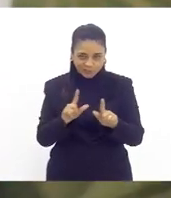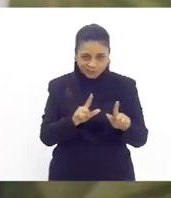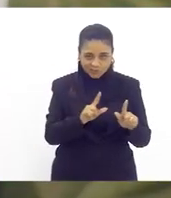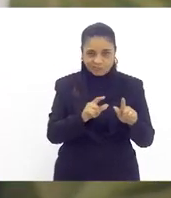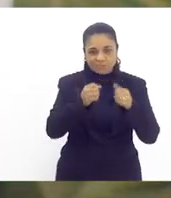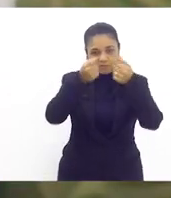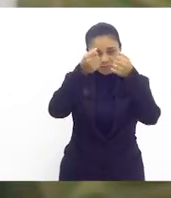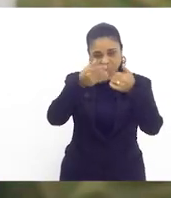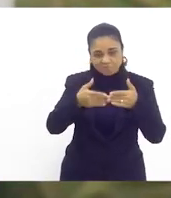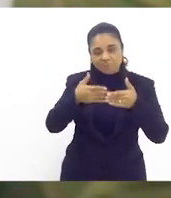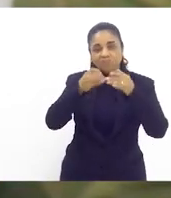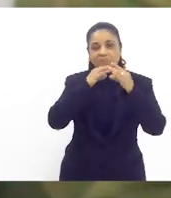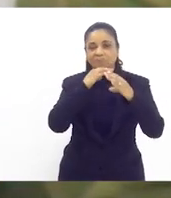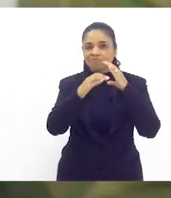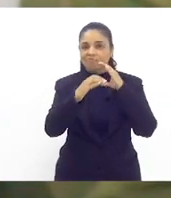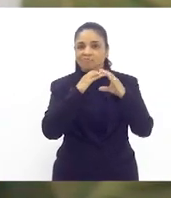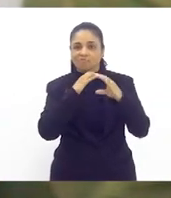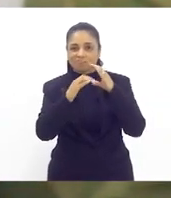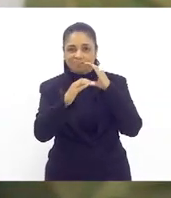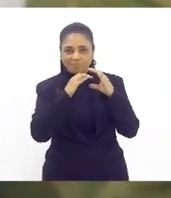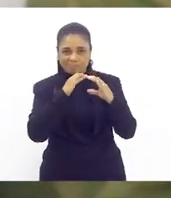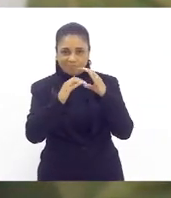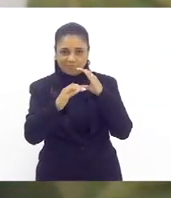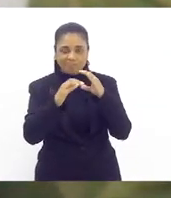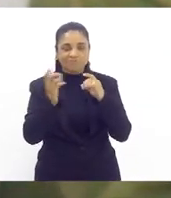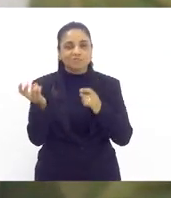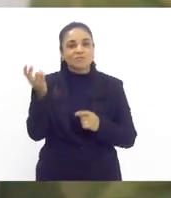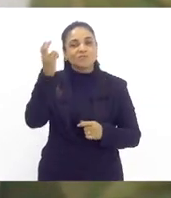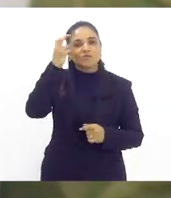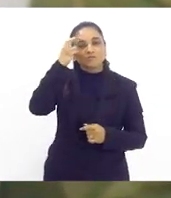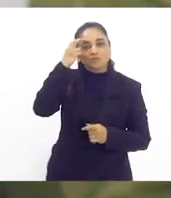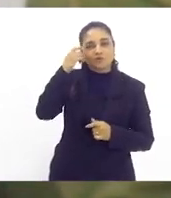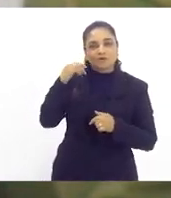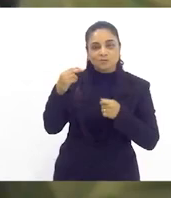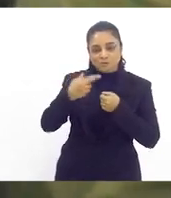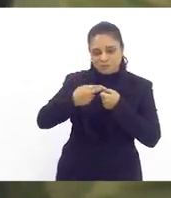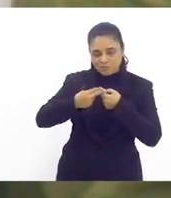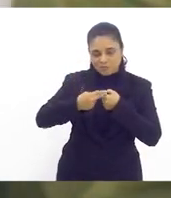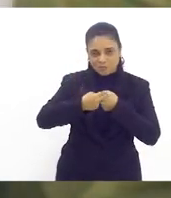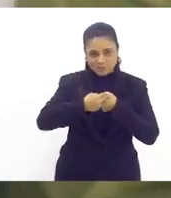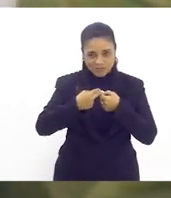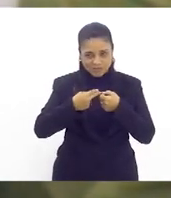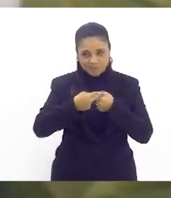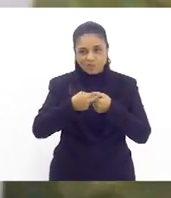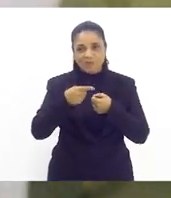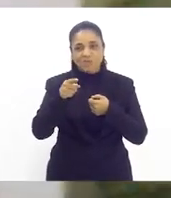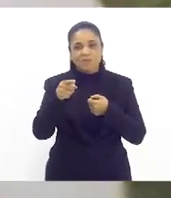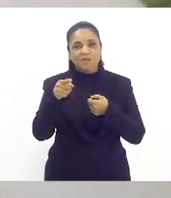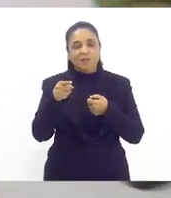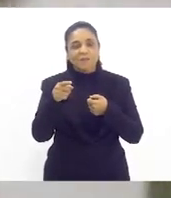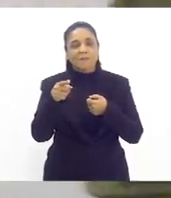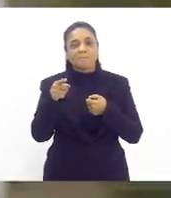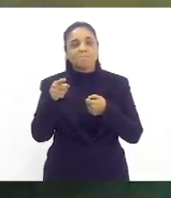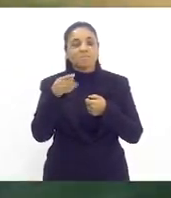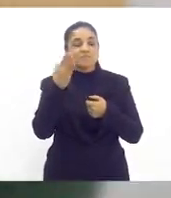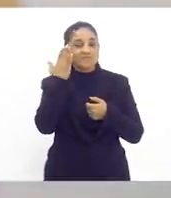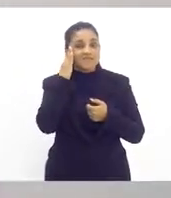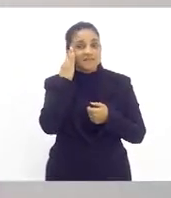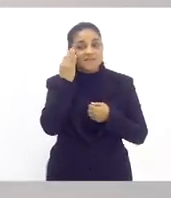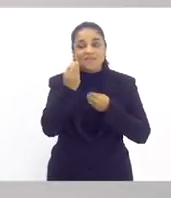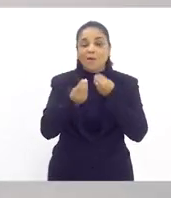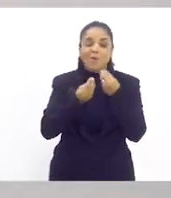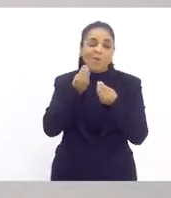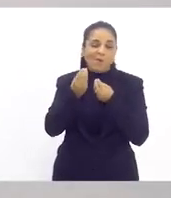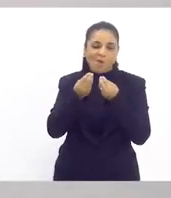se comunicar com os fazedores de cultura que estão nos municípios então é para que você entenda